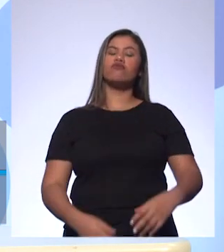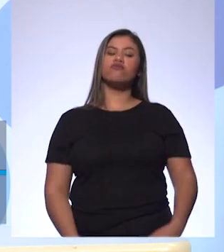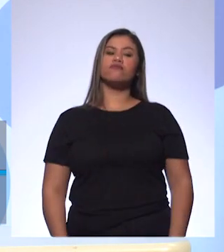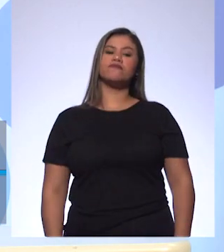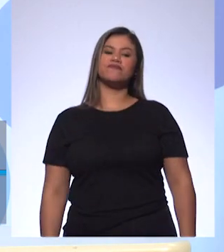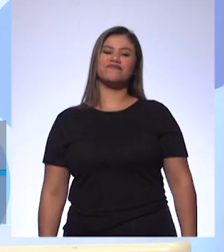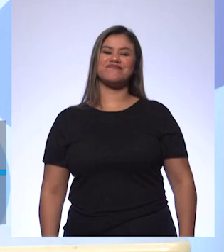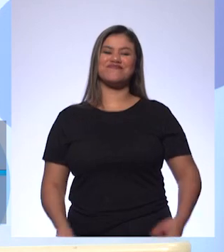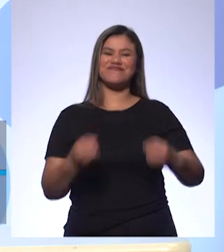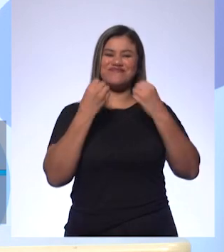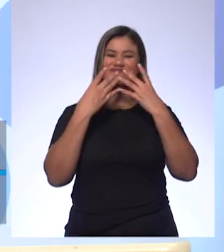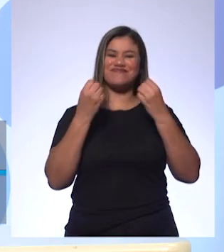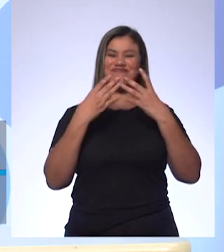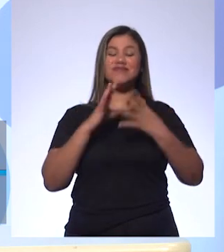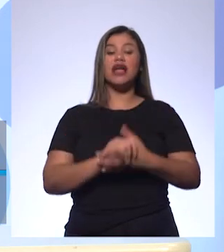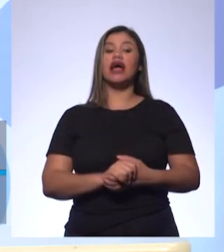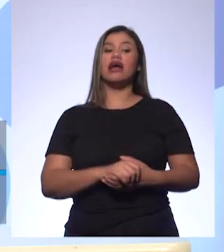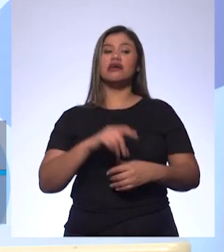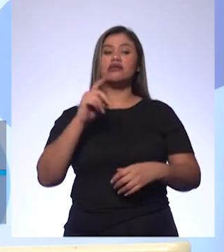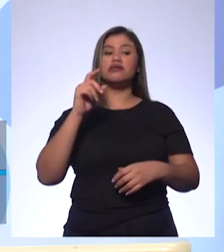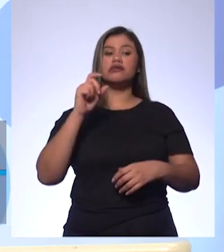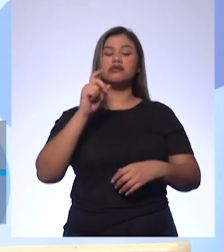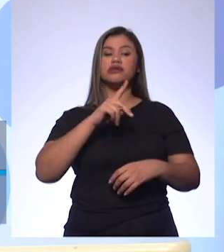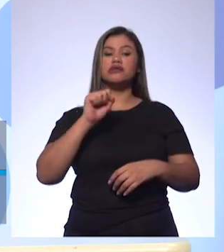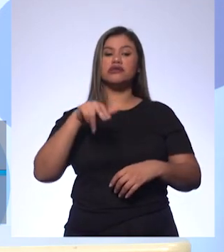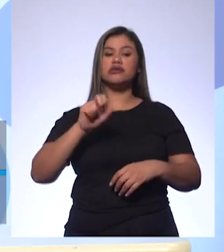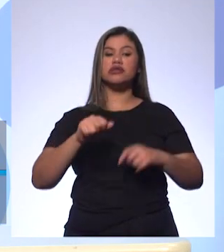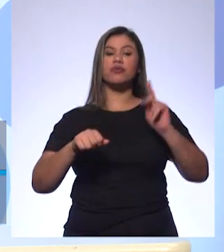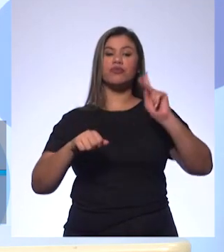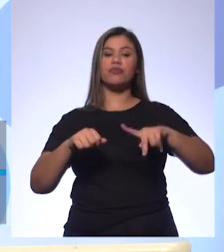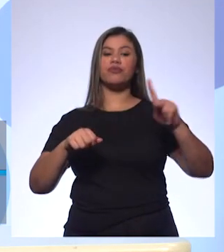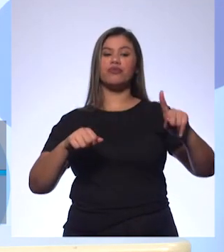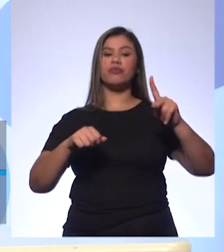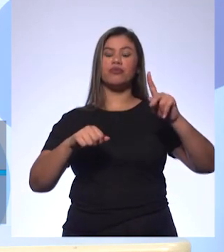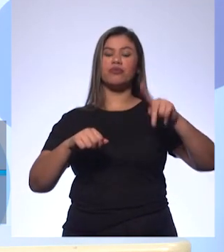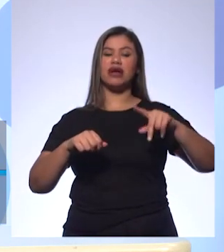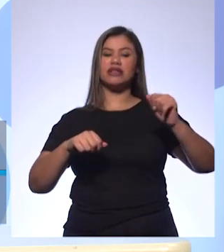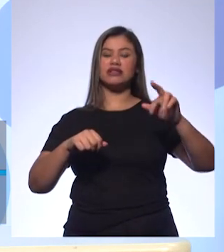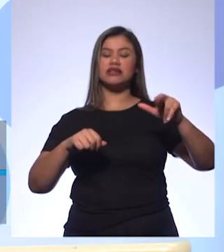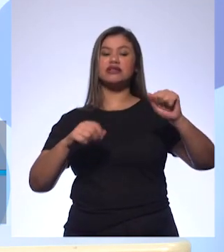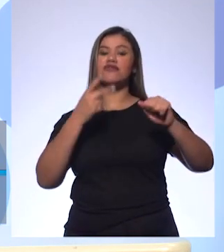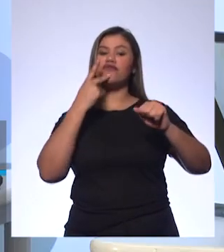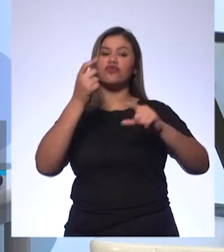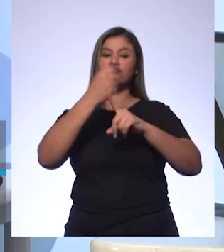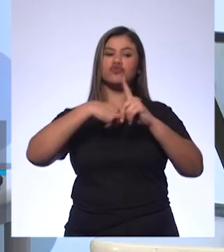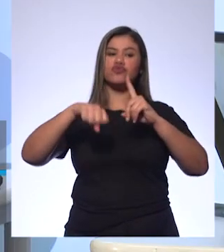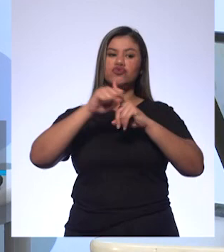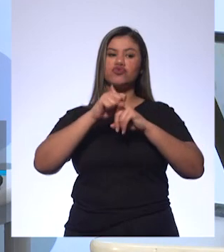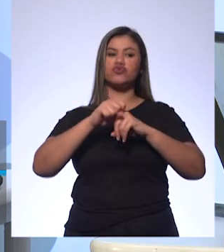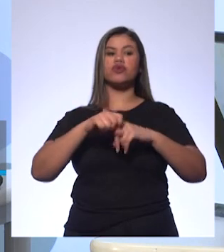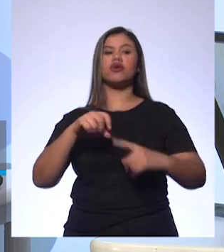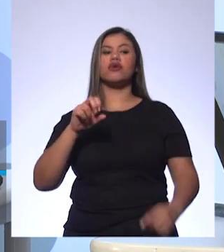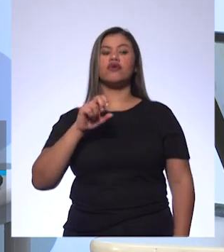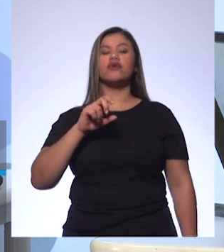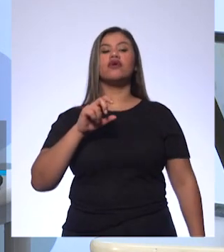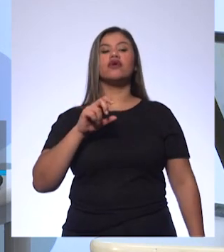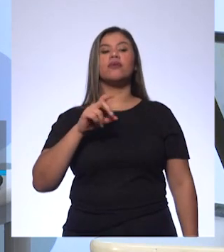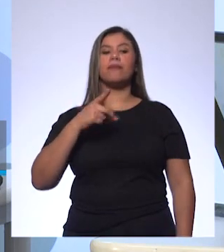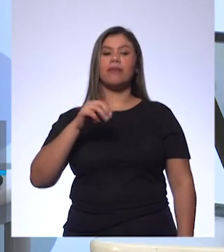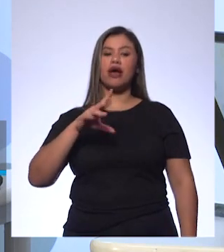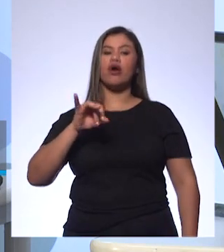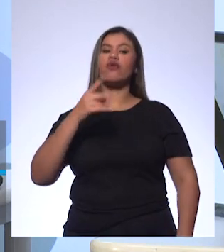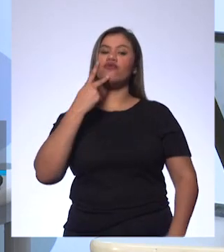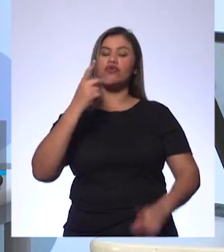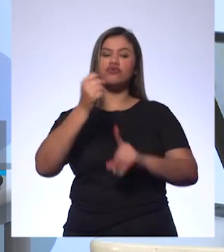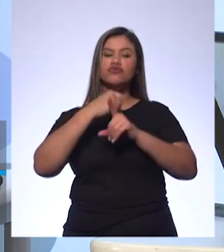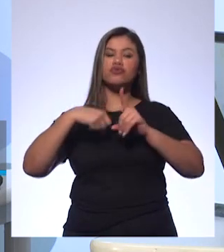Muito bem. A Ana Clara, também, da ProPatrícia, variação de um determinado grupo social. Social da ProVivian, Paulo Henrique, muito bem. Então, é o